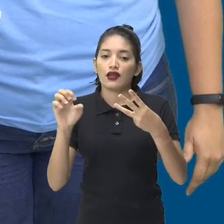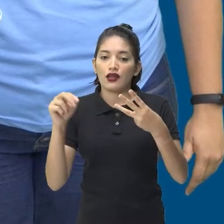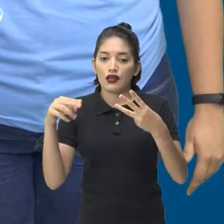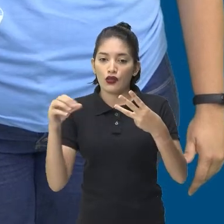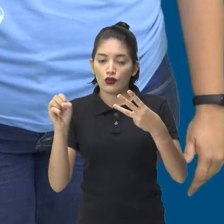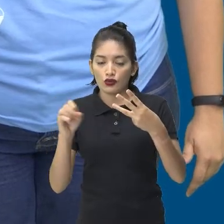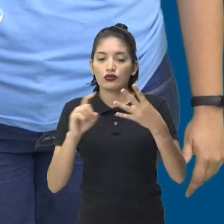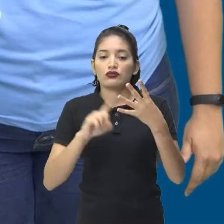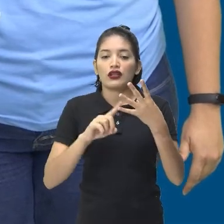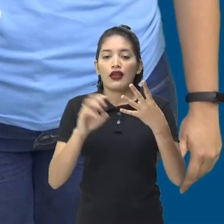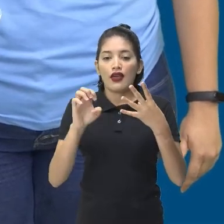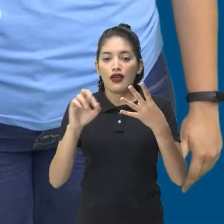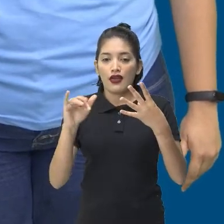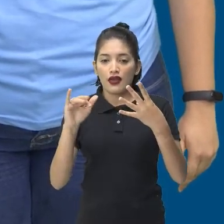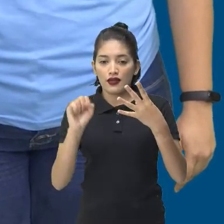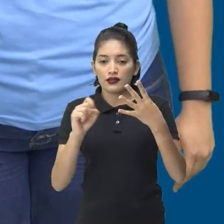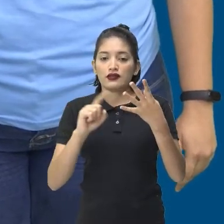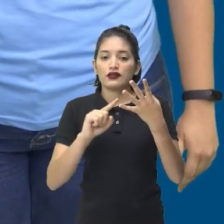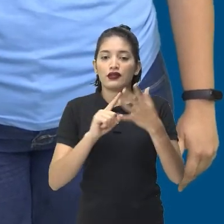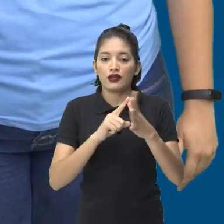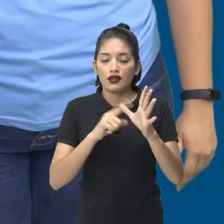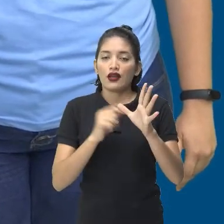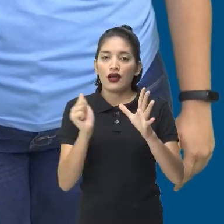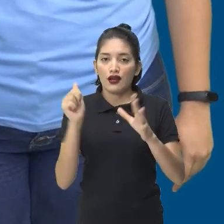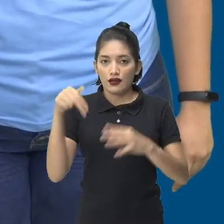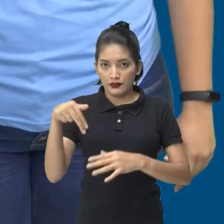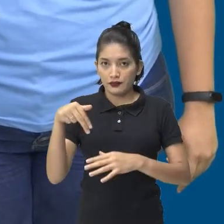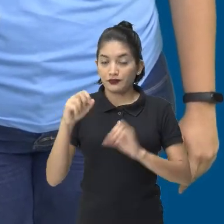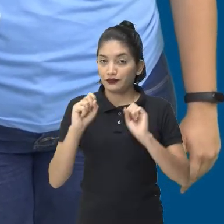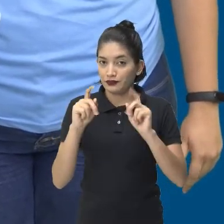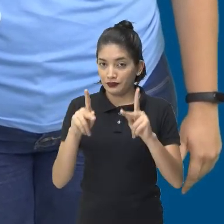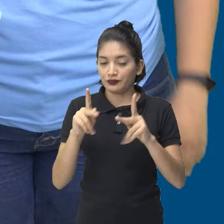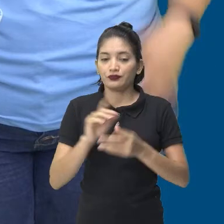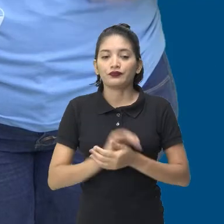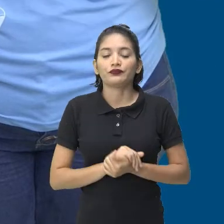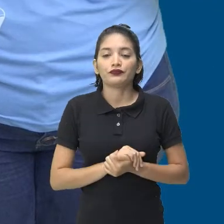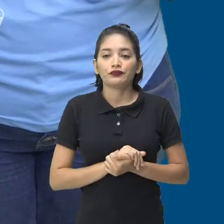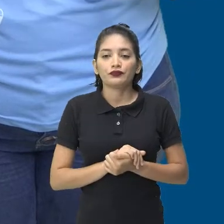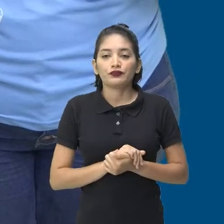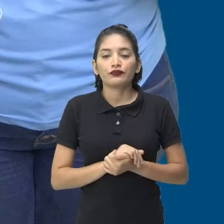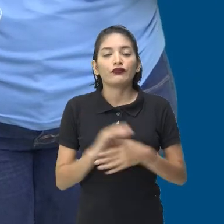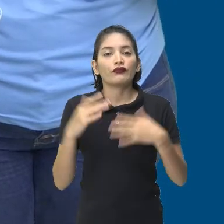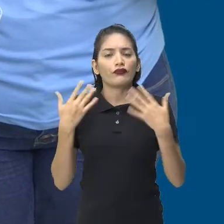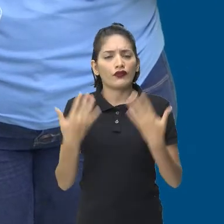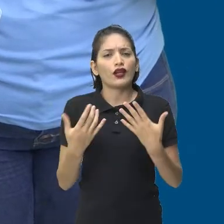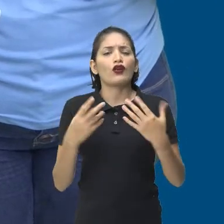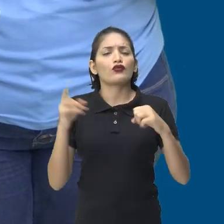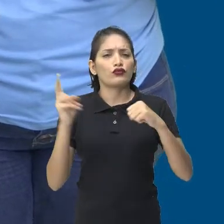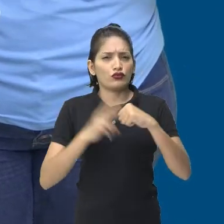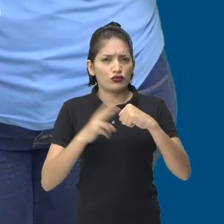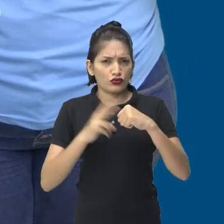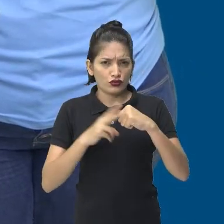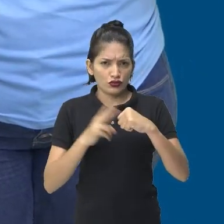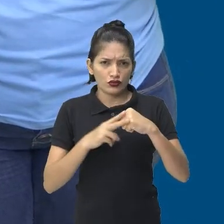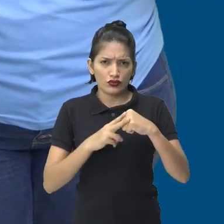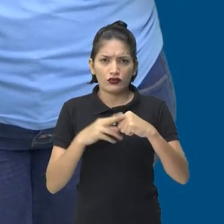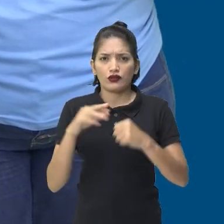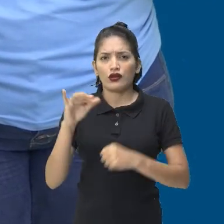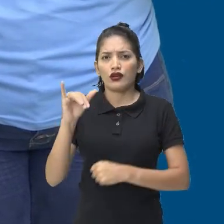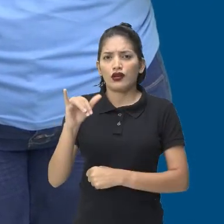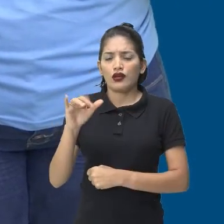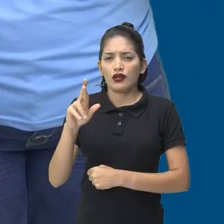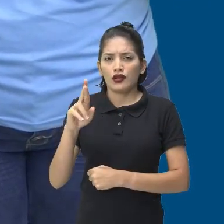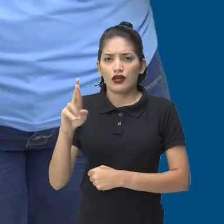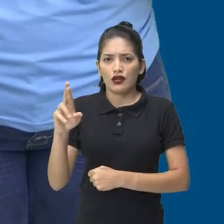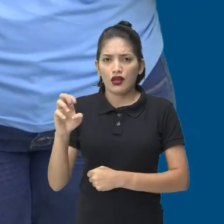nosotras, vosotros ou vosotras, ellos, ellas ou ustedes, tá certo? No caso dos verbos irregulares, a gente